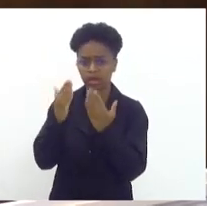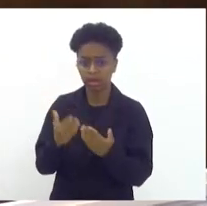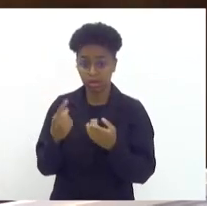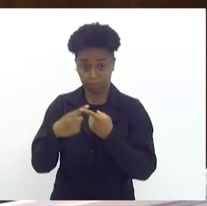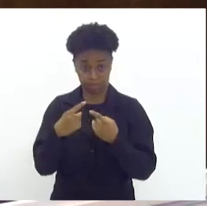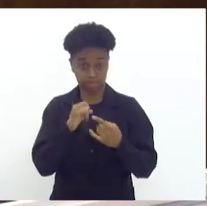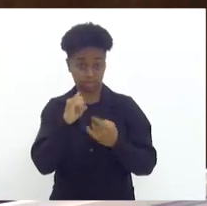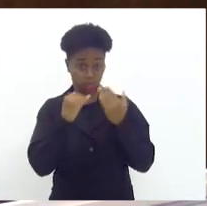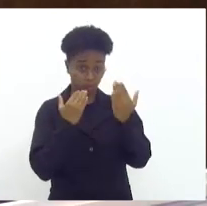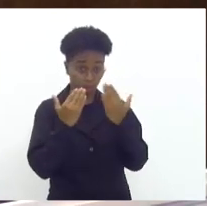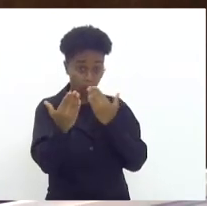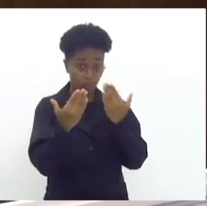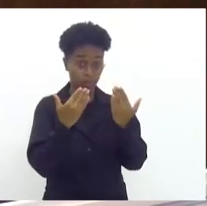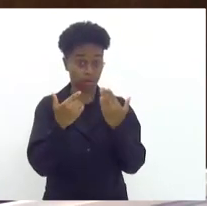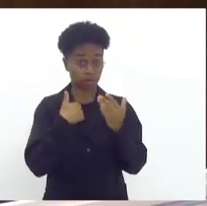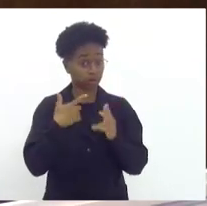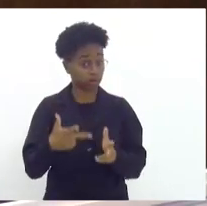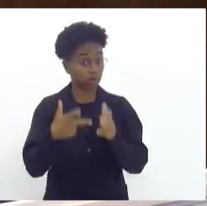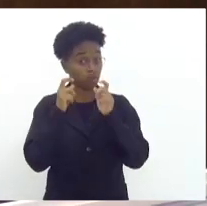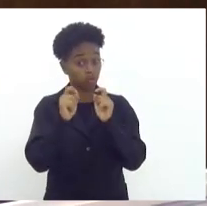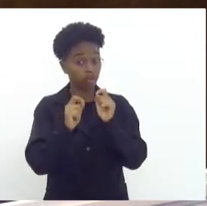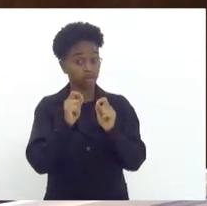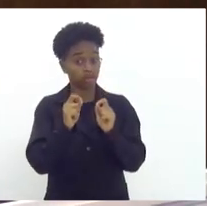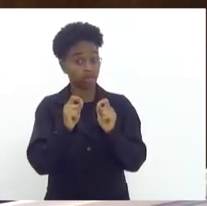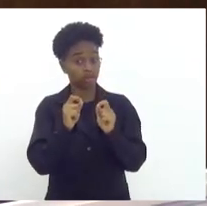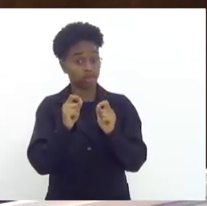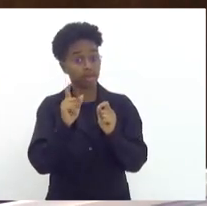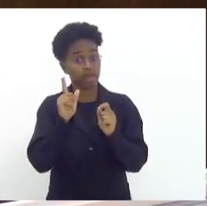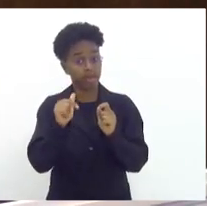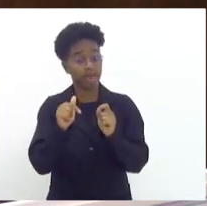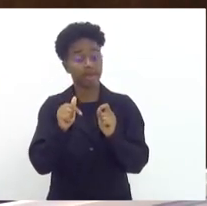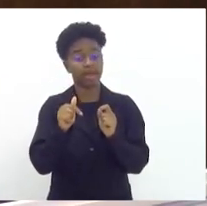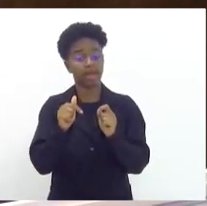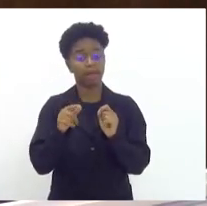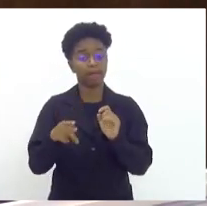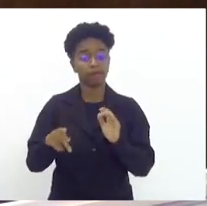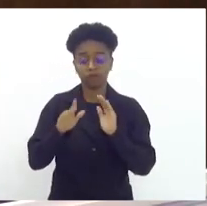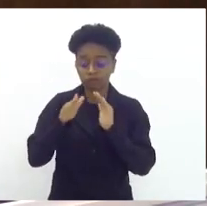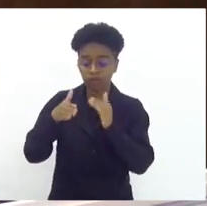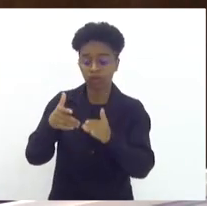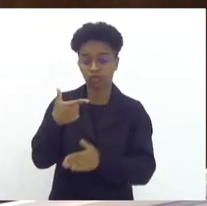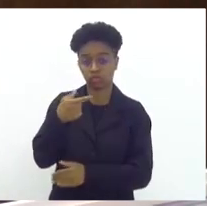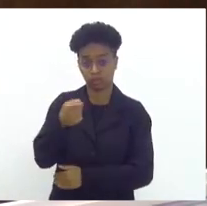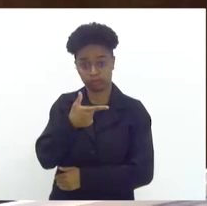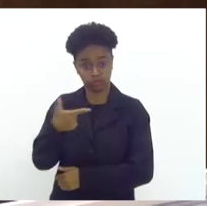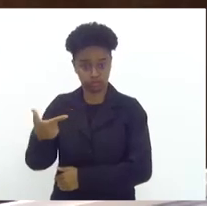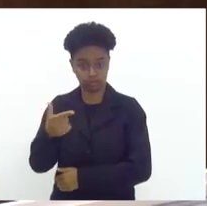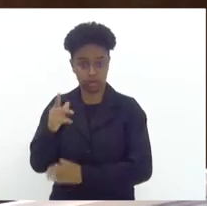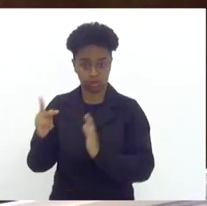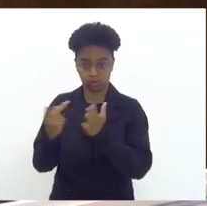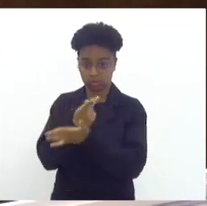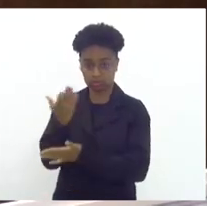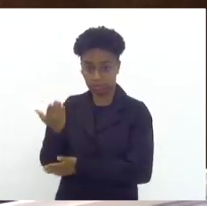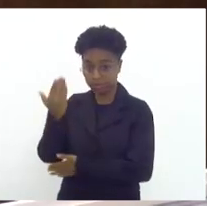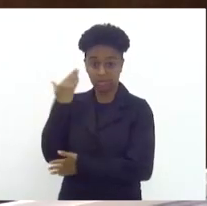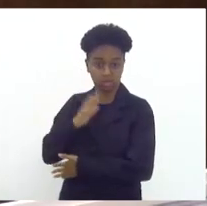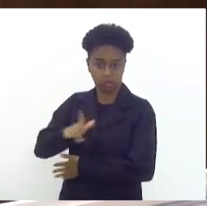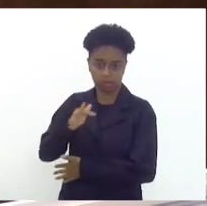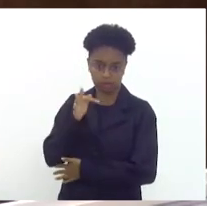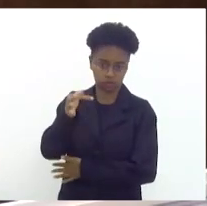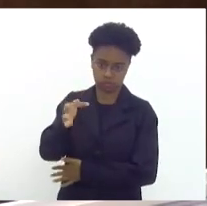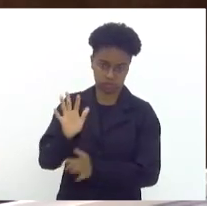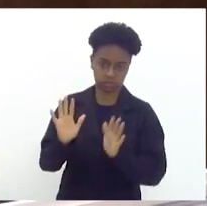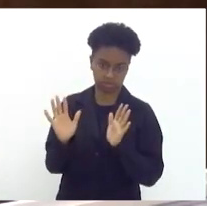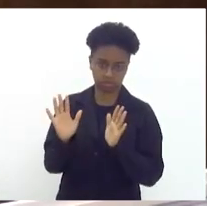a comparação entendo eu que será para a receita de 22 aquela que já ocorreu não é que está por vir